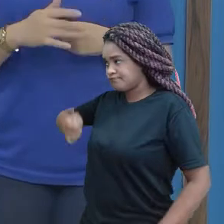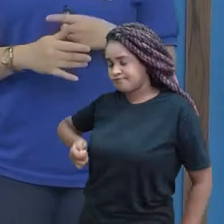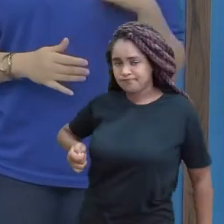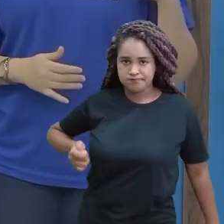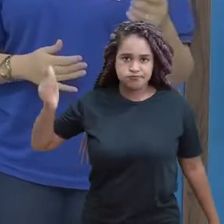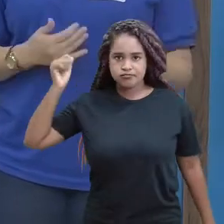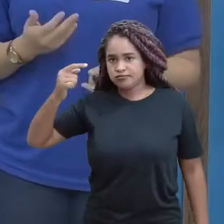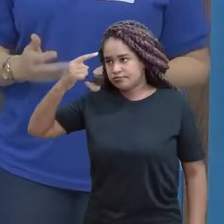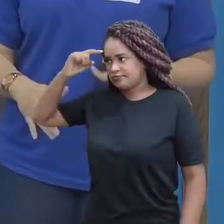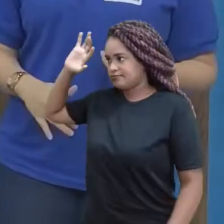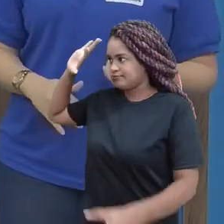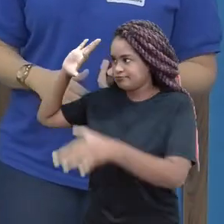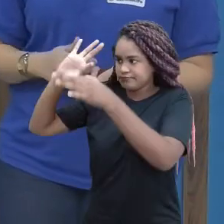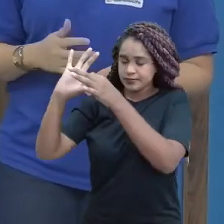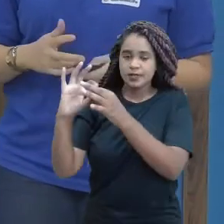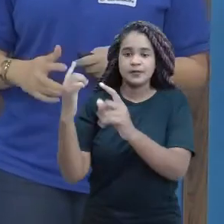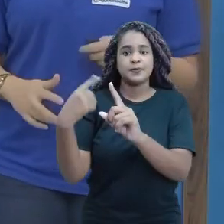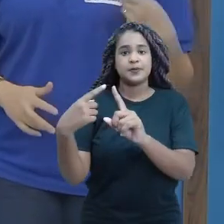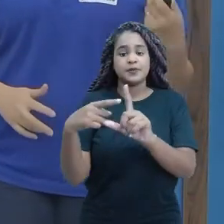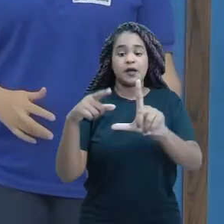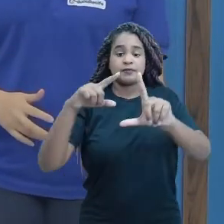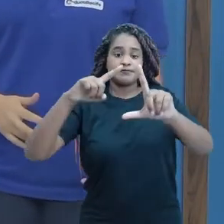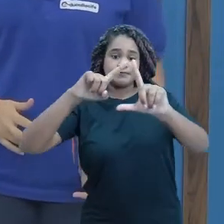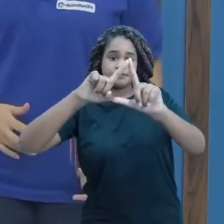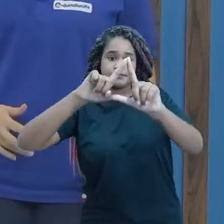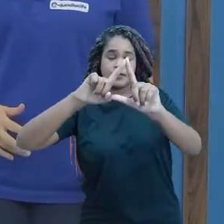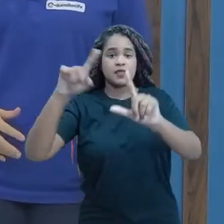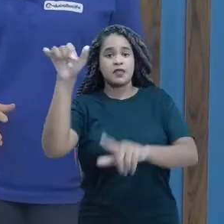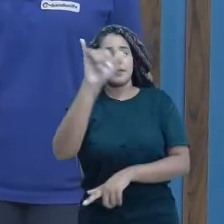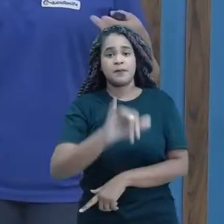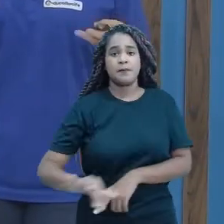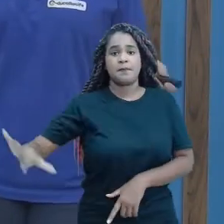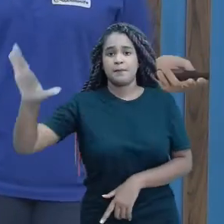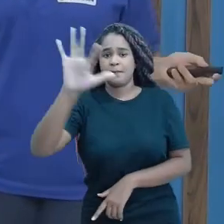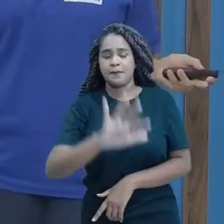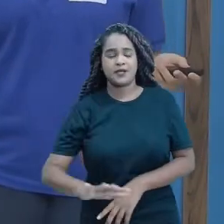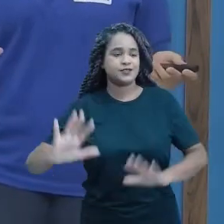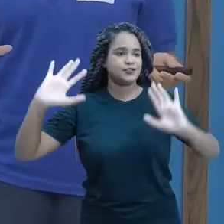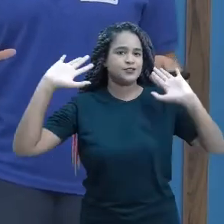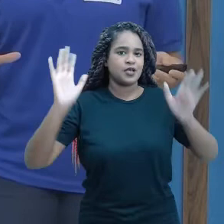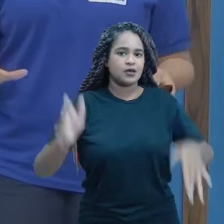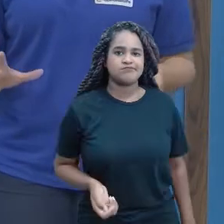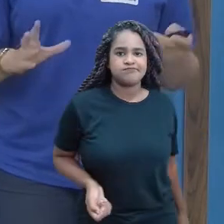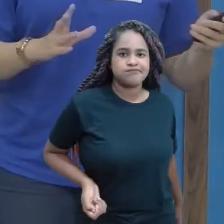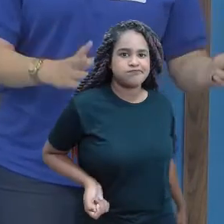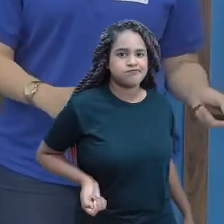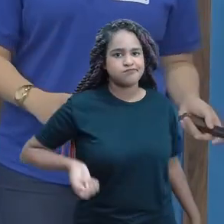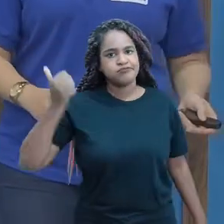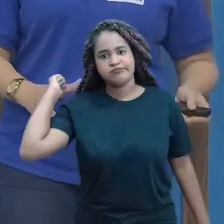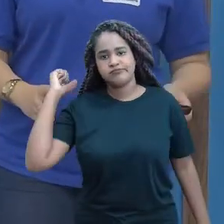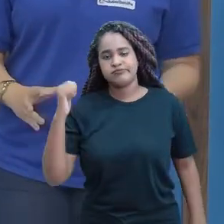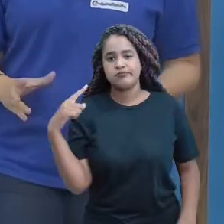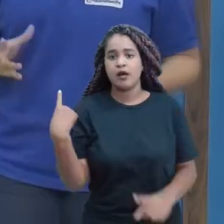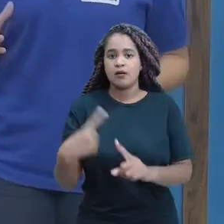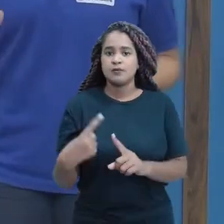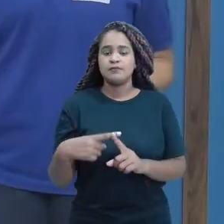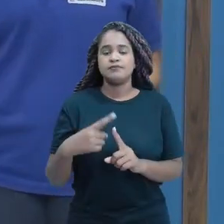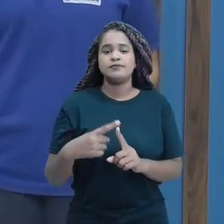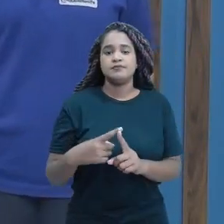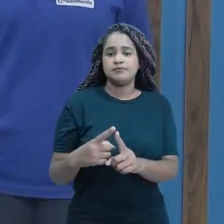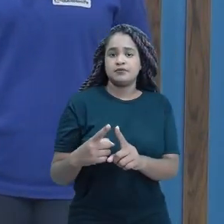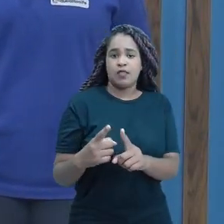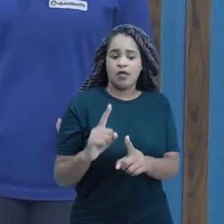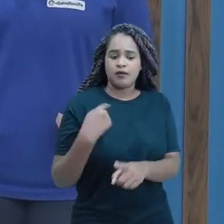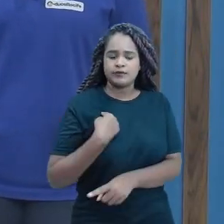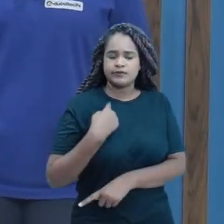essa imagem constante, né? Toda vez que se dá o exemplo sobre isso, a primeira ideia que a gente tem quando está estudando matemática, que pede